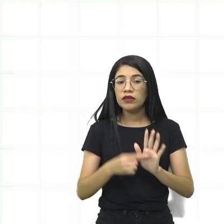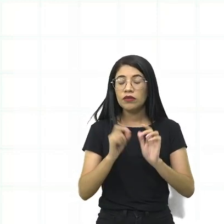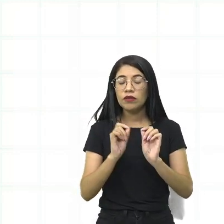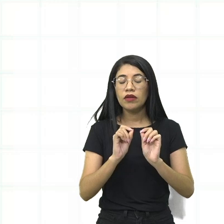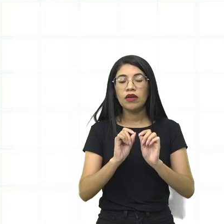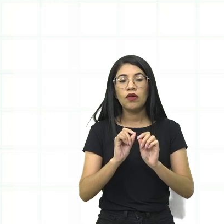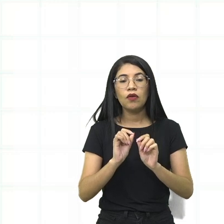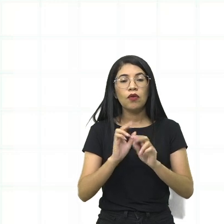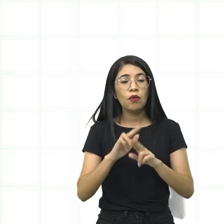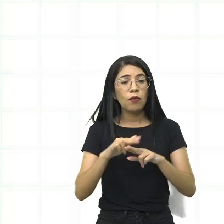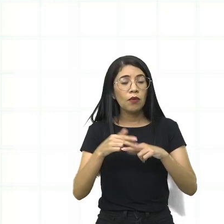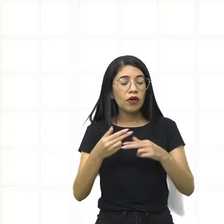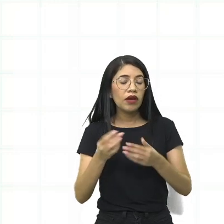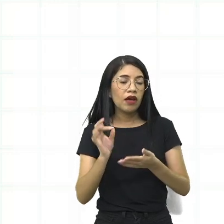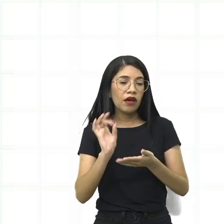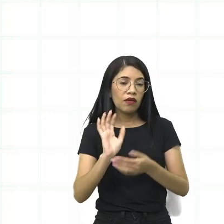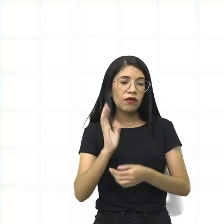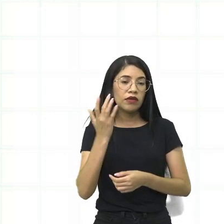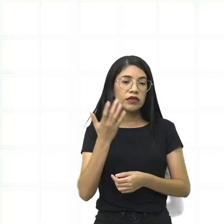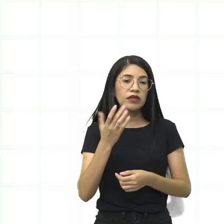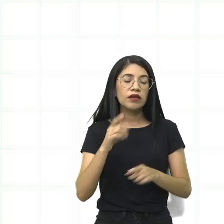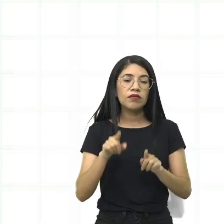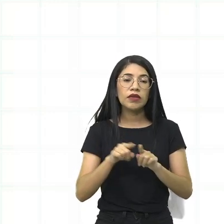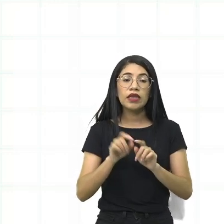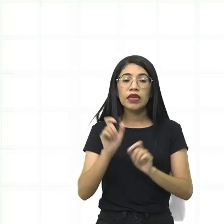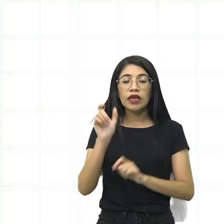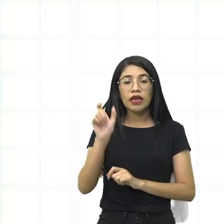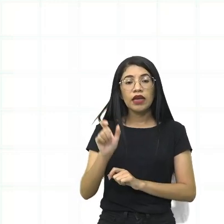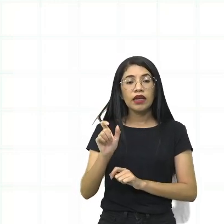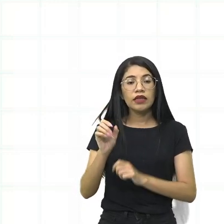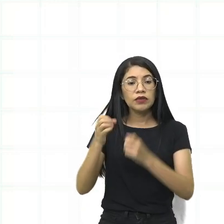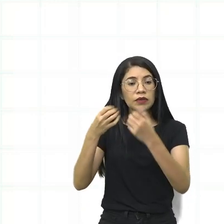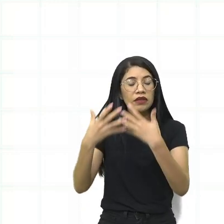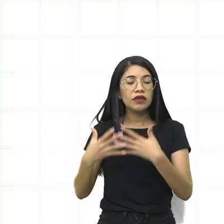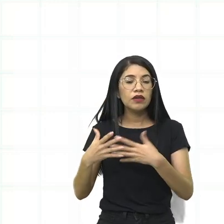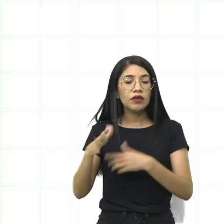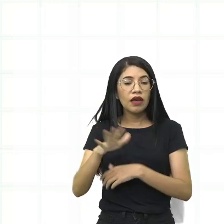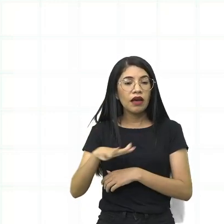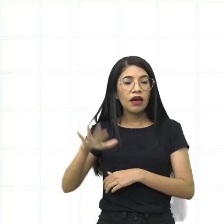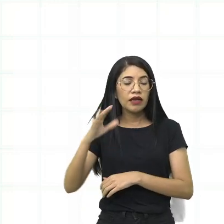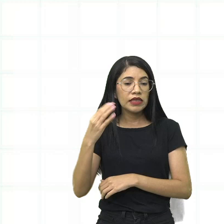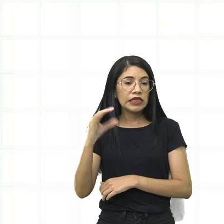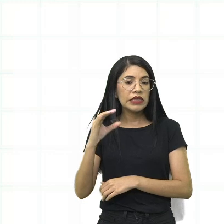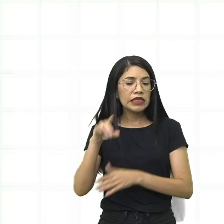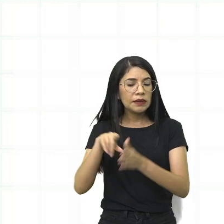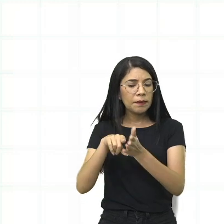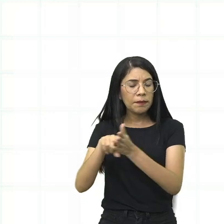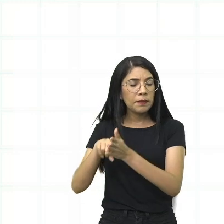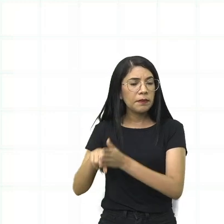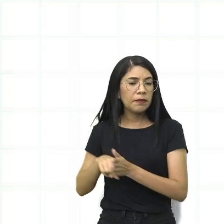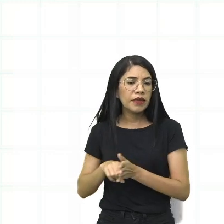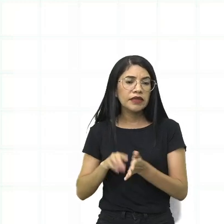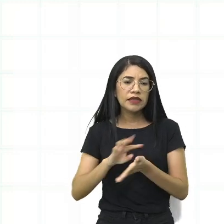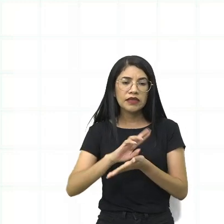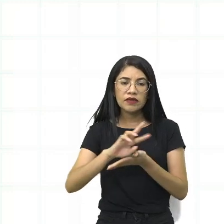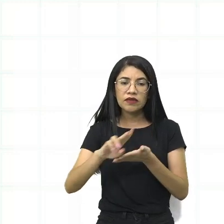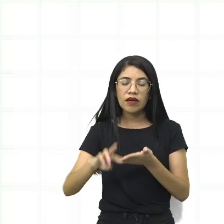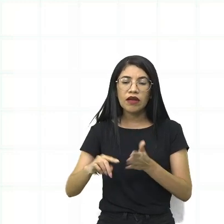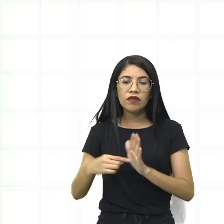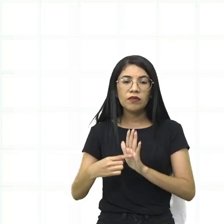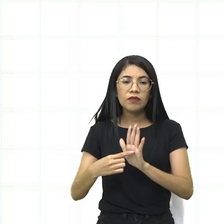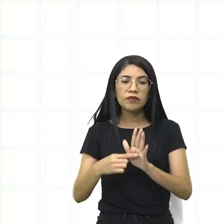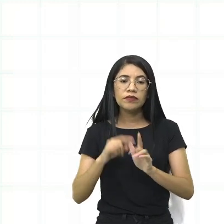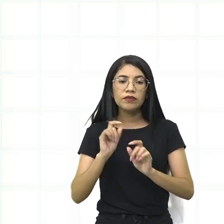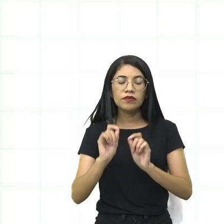né, sobre o quê? E quem está falando isso? A ciência, né? Os estudos aqui a partir da ciência, então vão